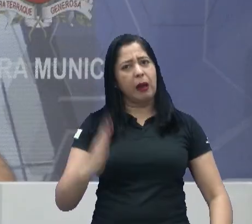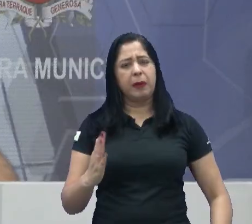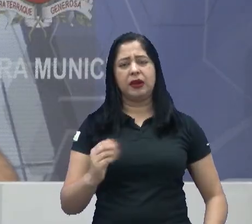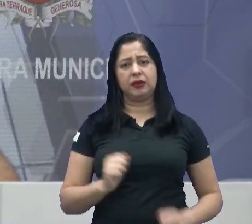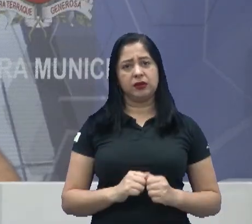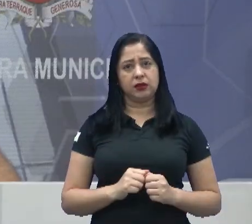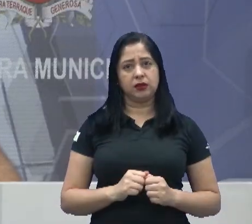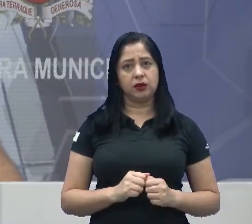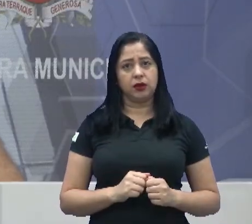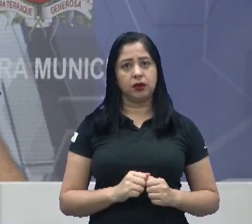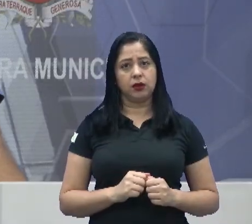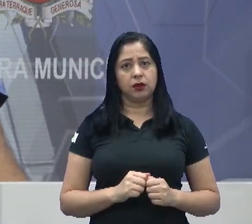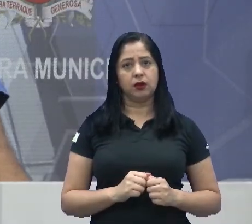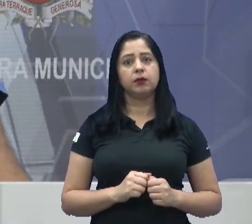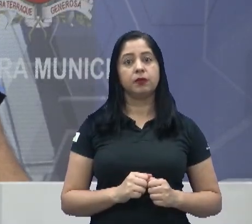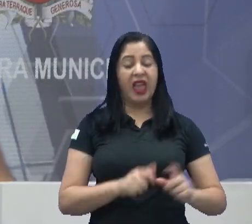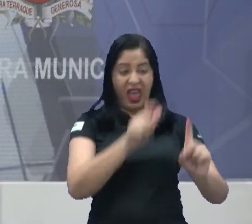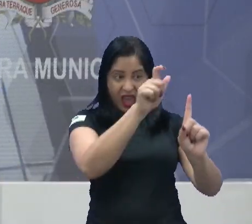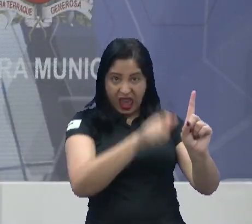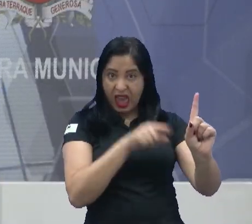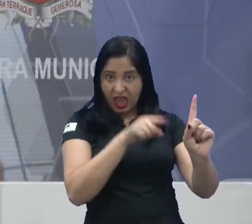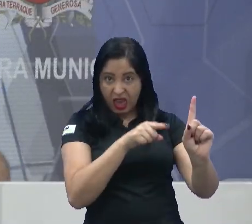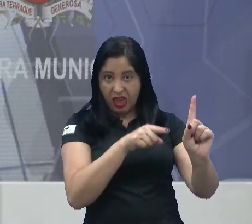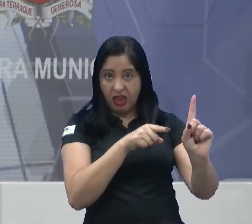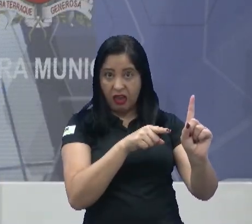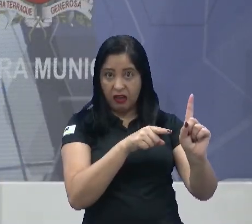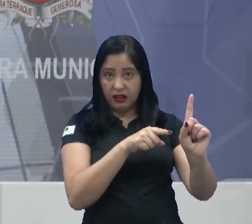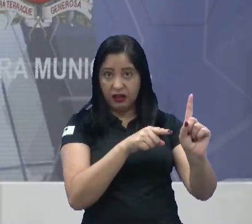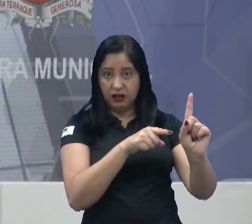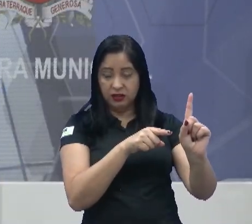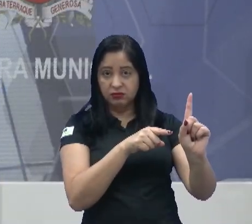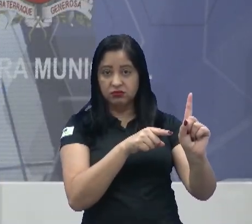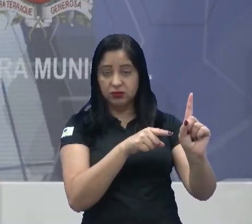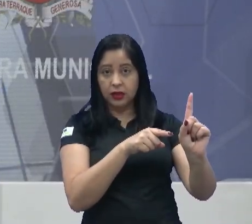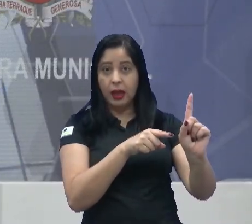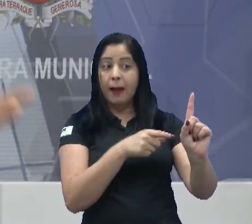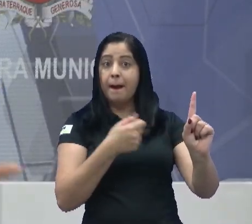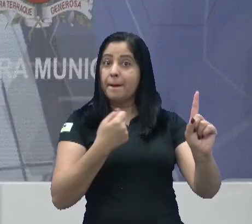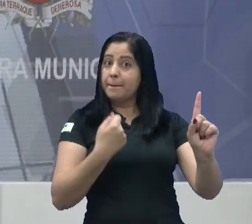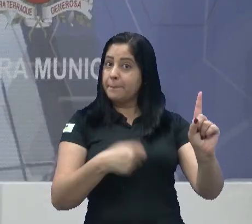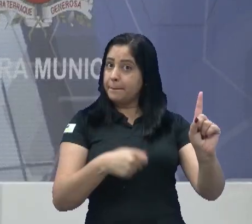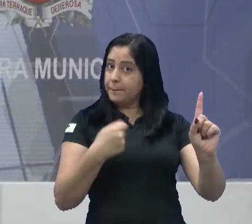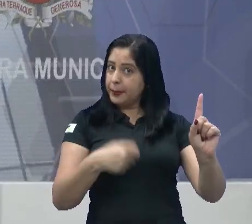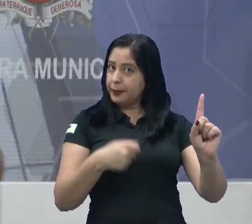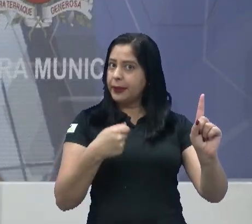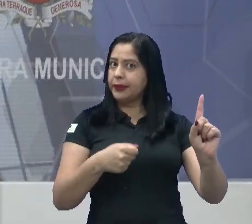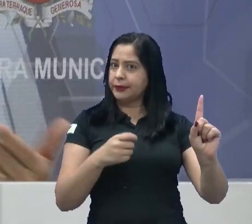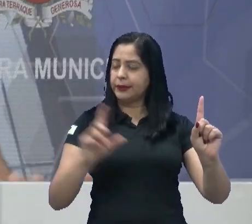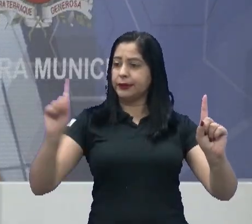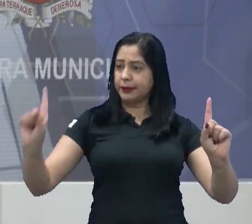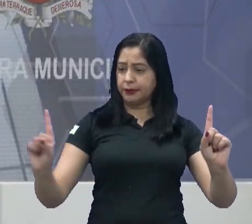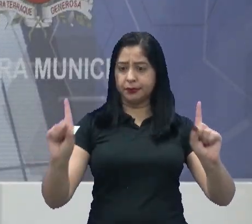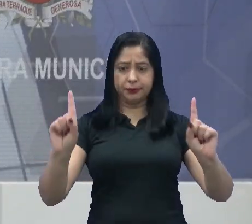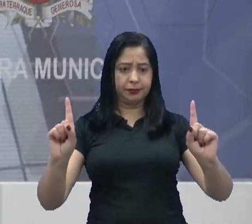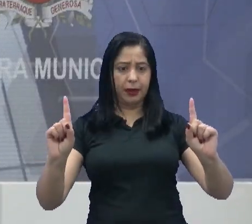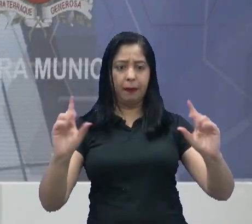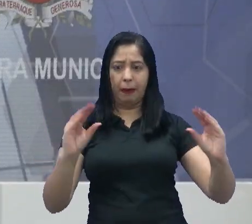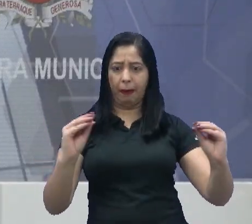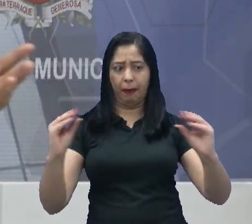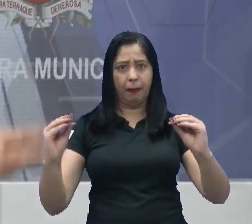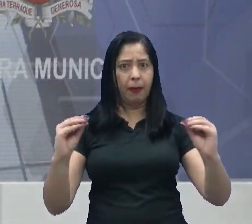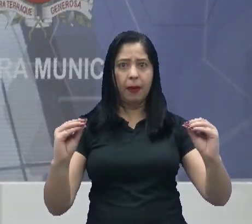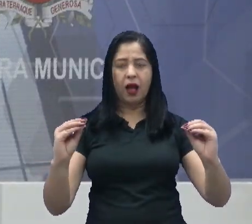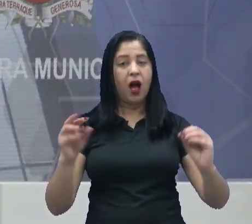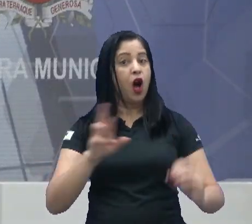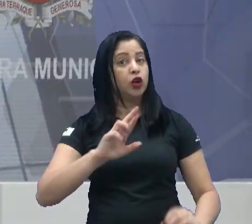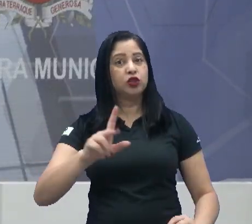tem, de fato, uma dificuldade. Então, que ele possa tratar isso de forma pessoal, não usar a instituição,